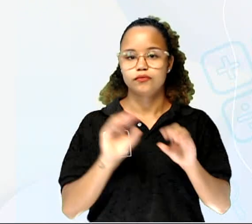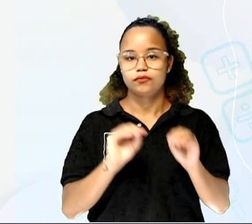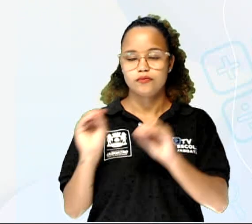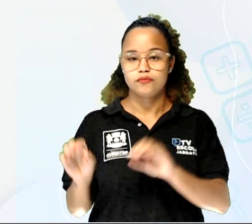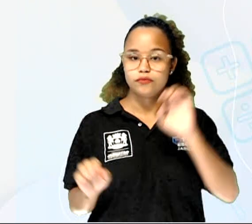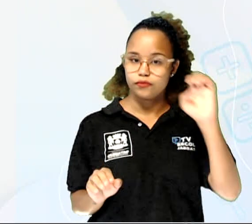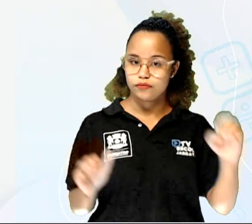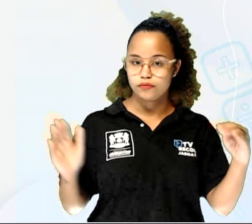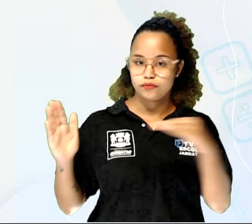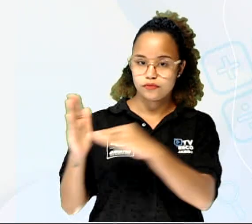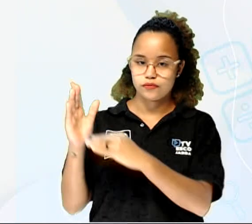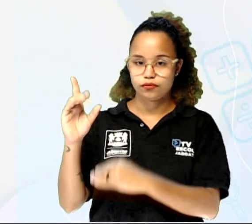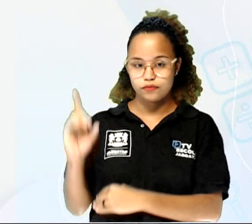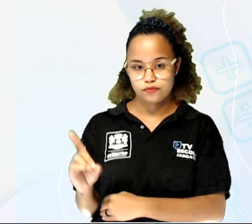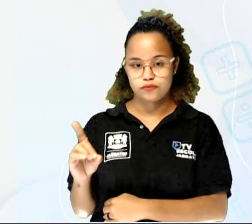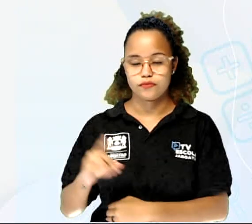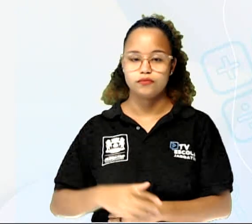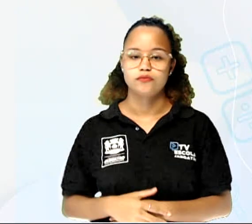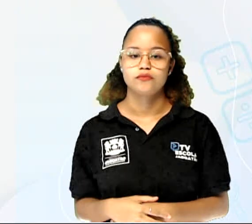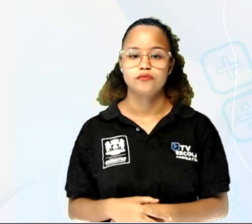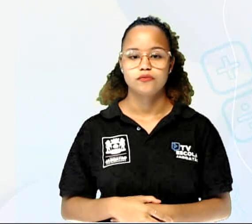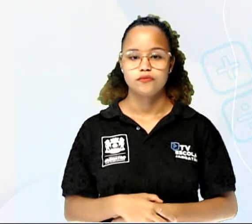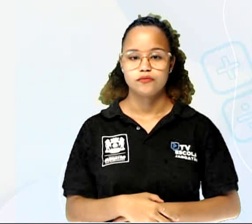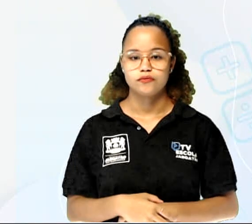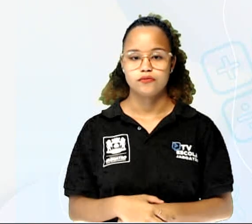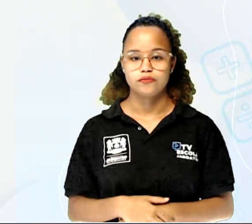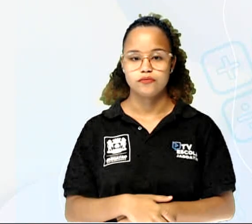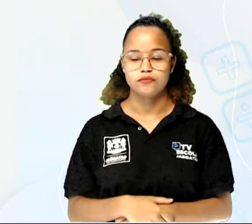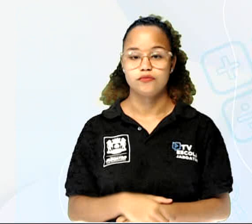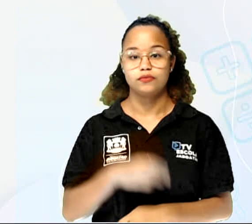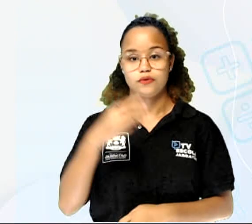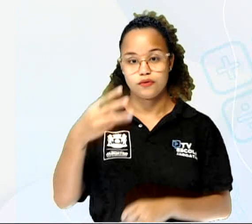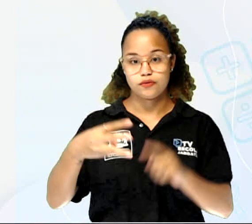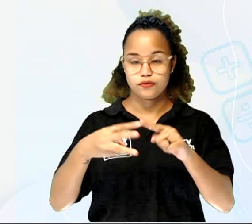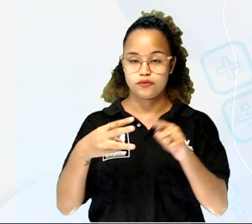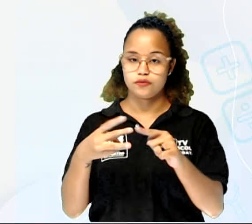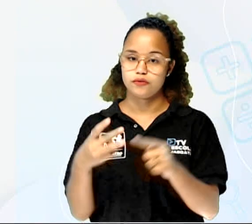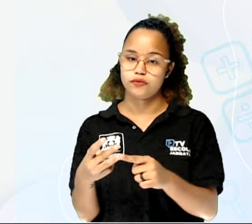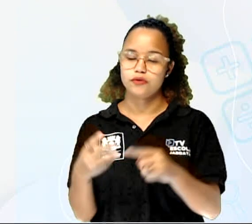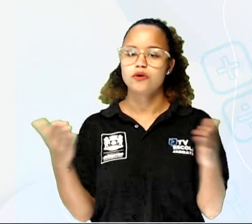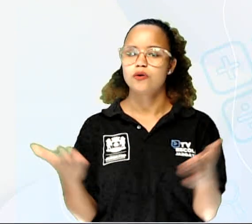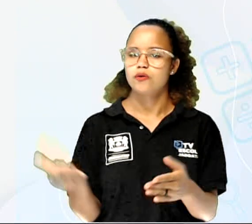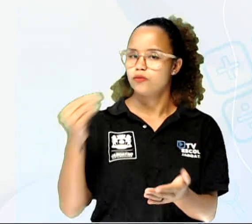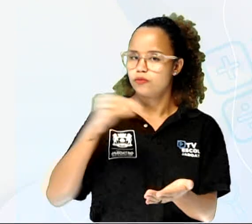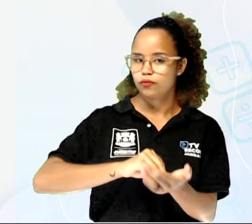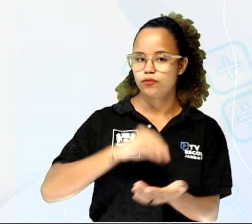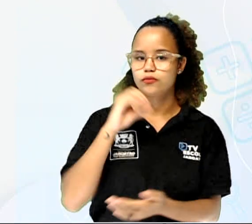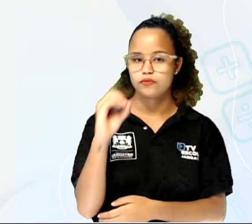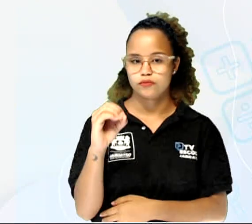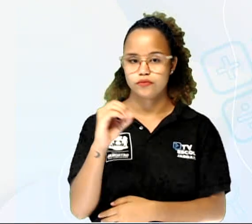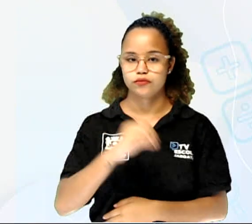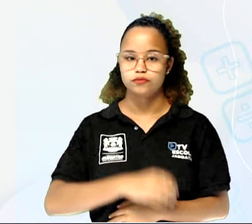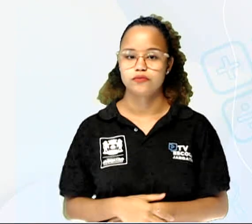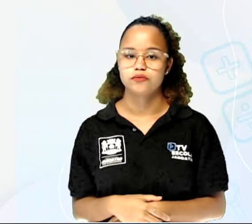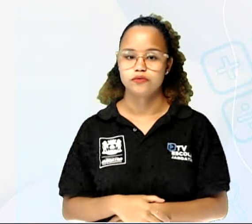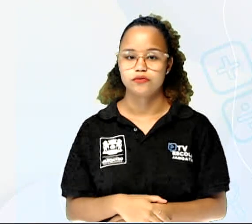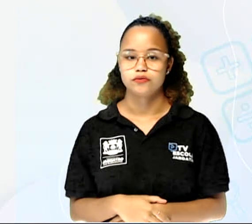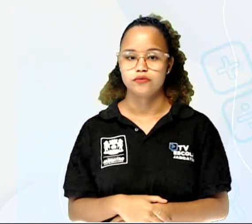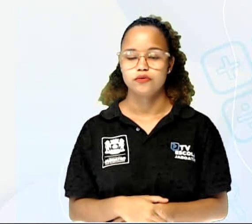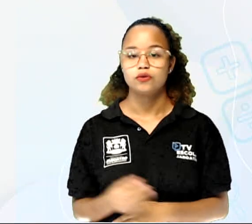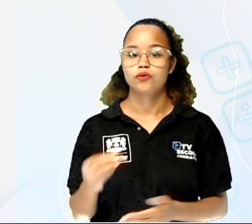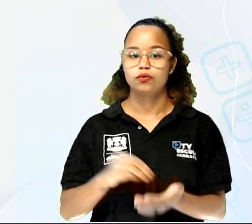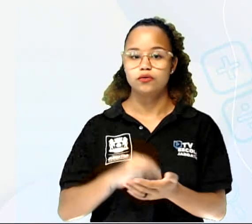esquerda para a direita, 1, 2, 3 casas. E agora a gente acrescenta o 0. 1, 2,